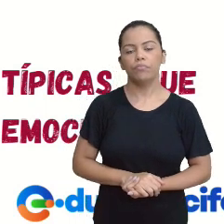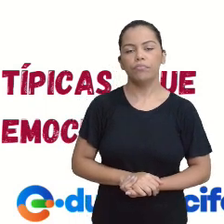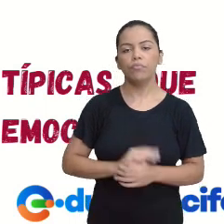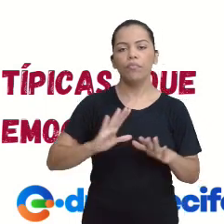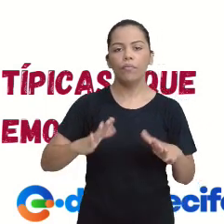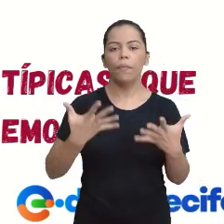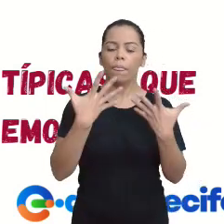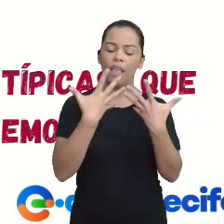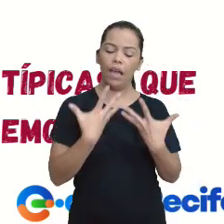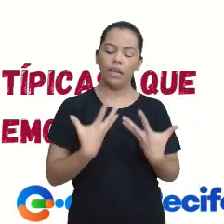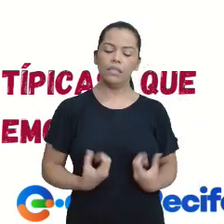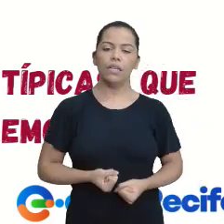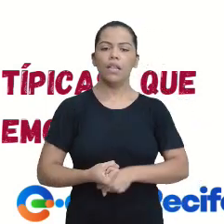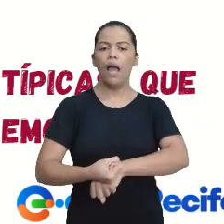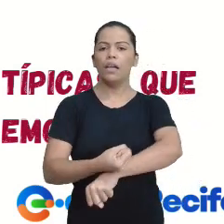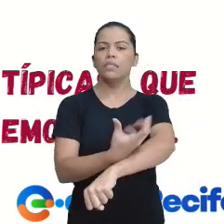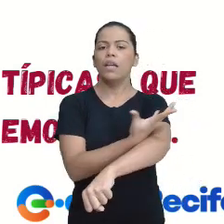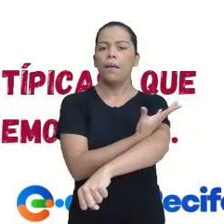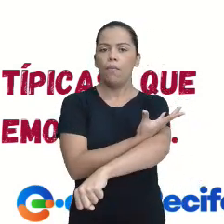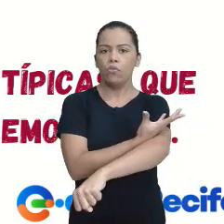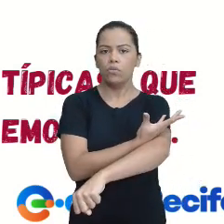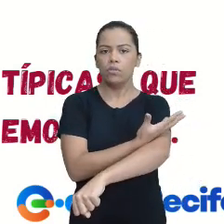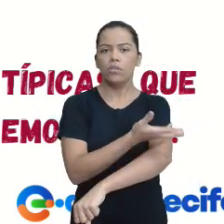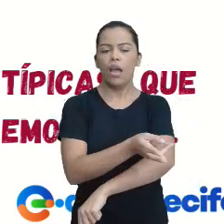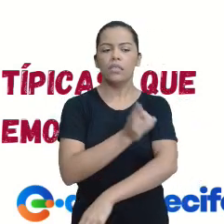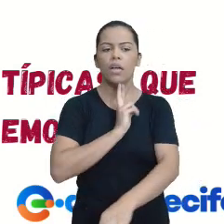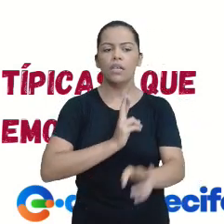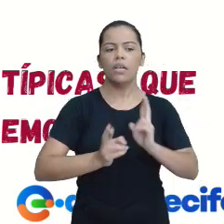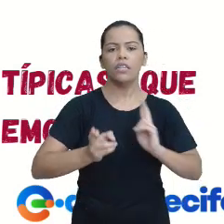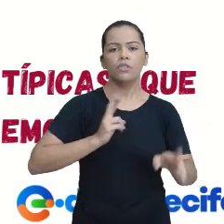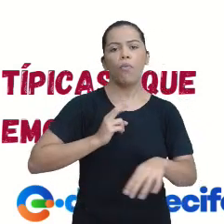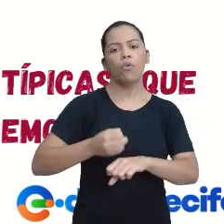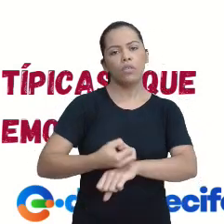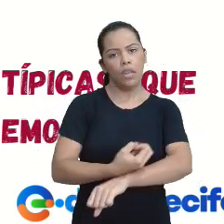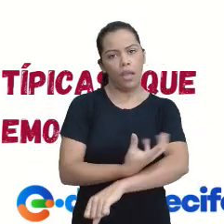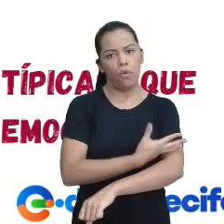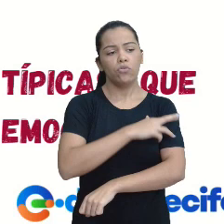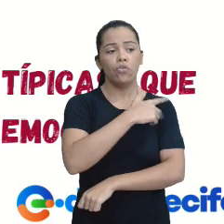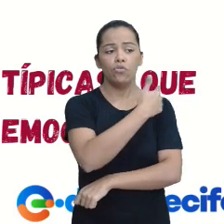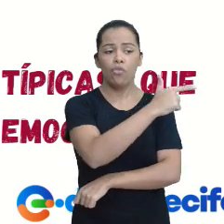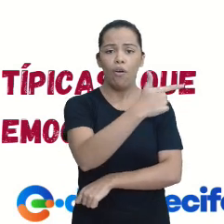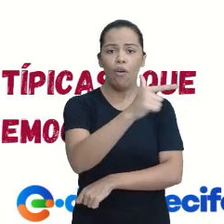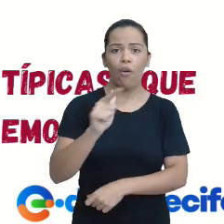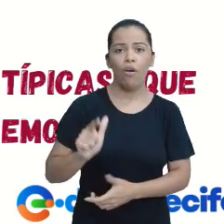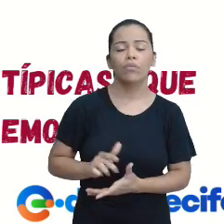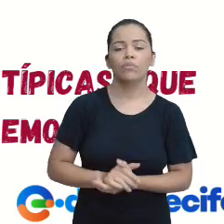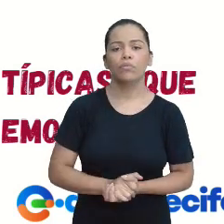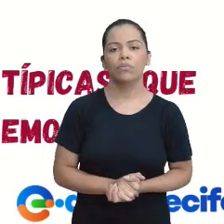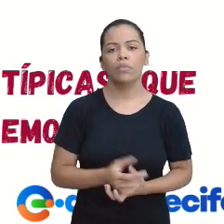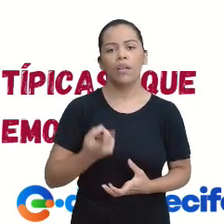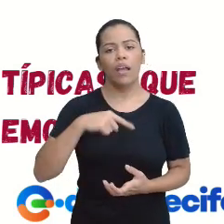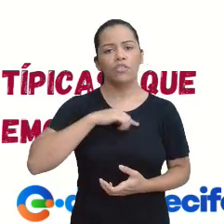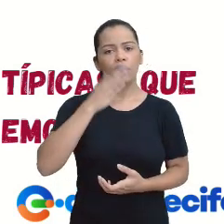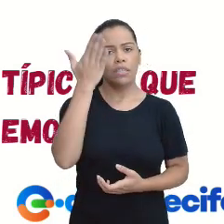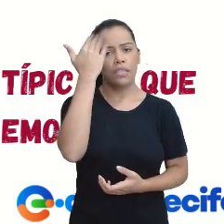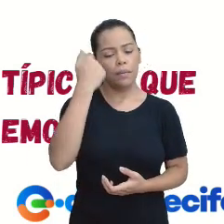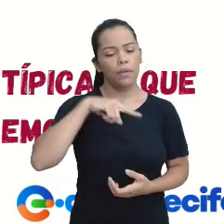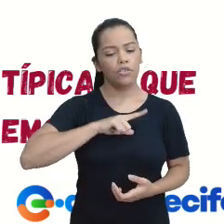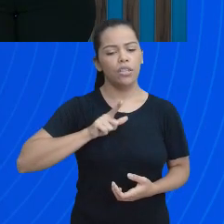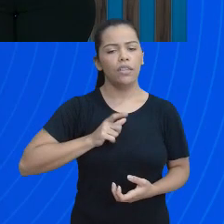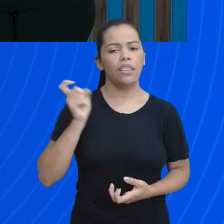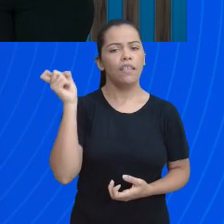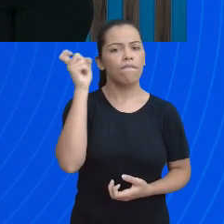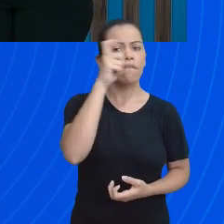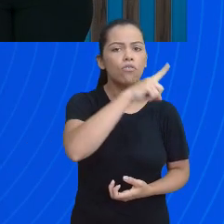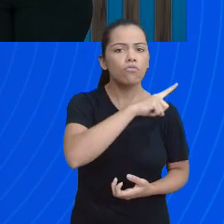Aceitar as emoções, as respostas emocionais do outro. Ora, a gente sabe das nossas dificuldades, a gente